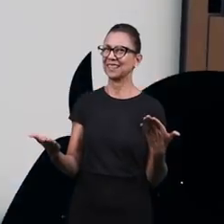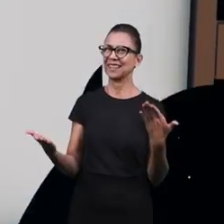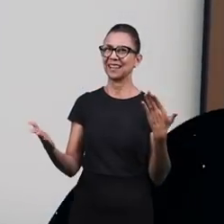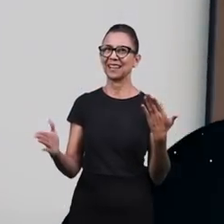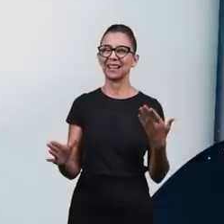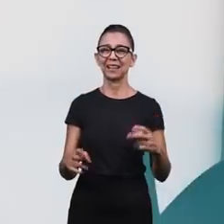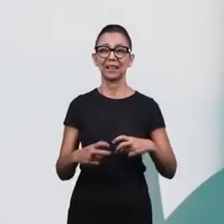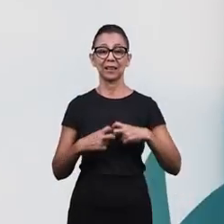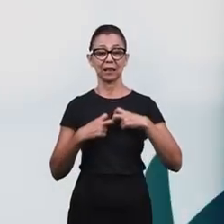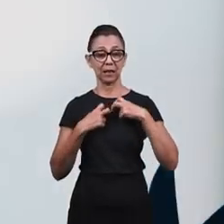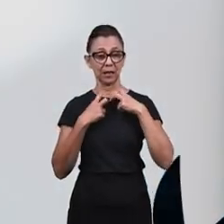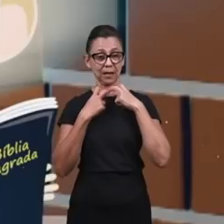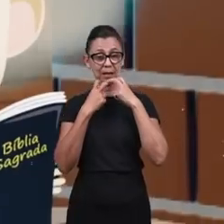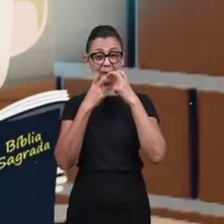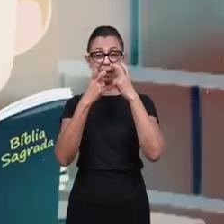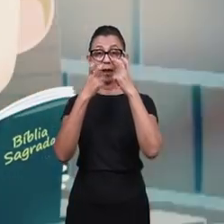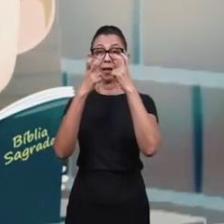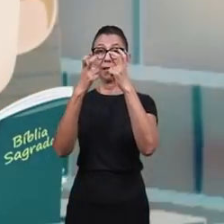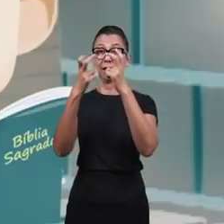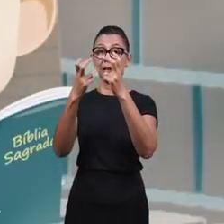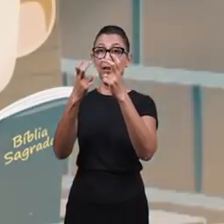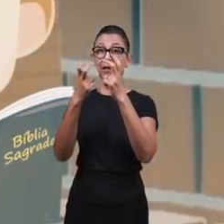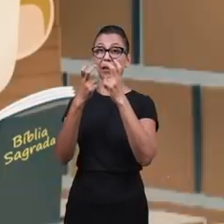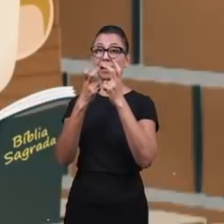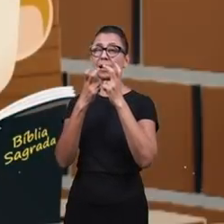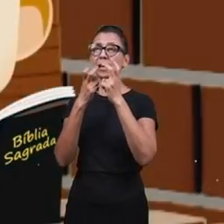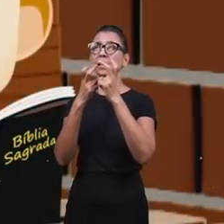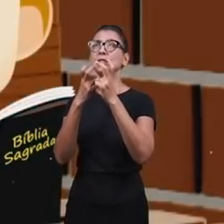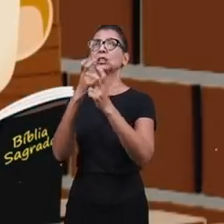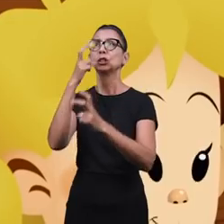libertação. Por isso vou